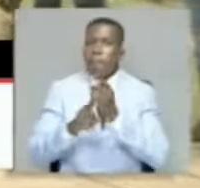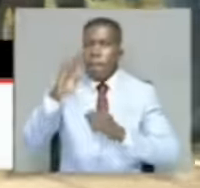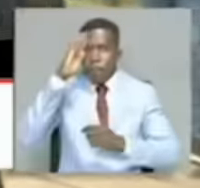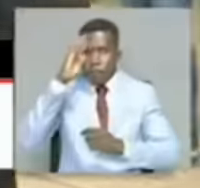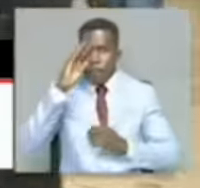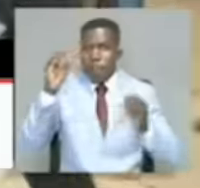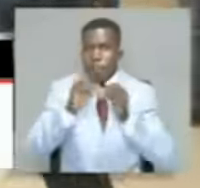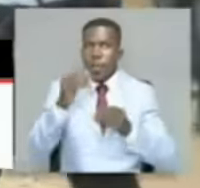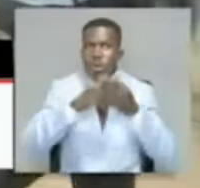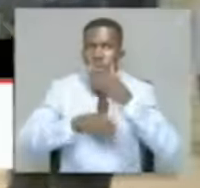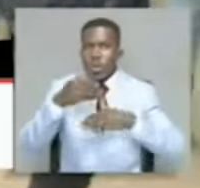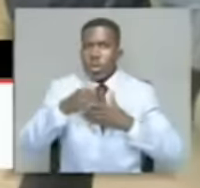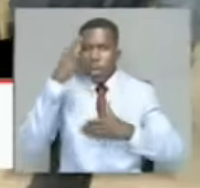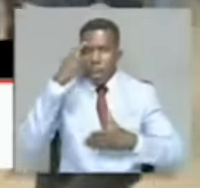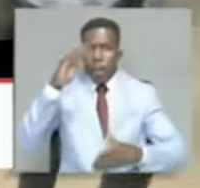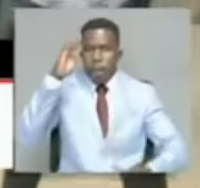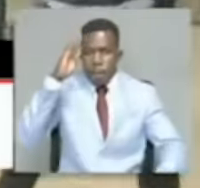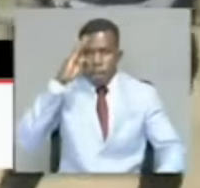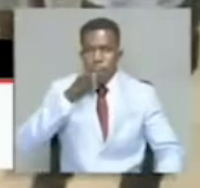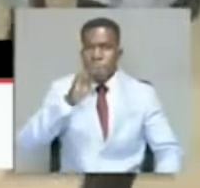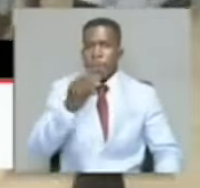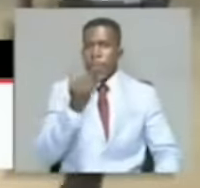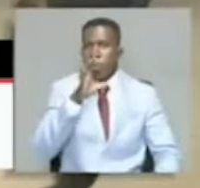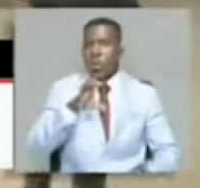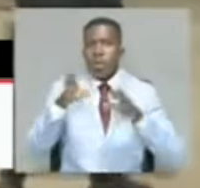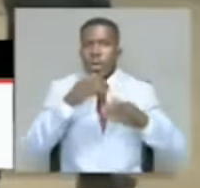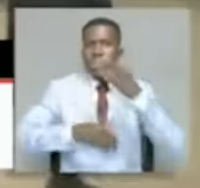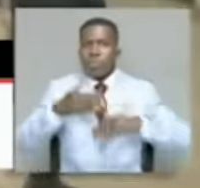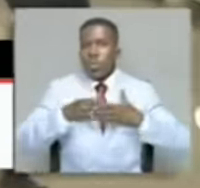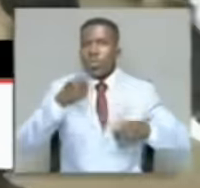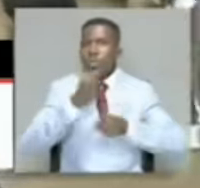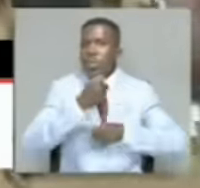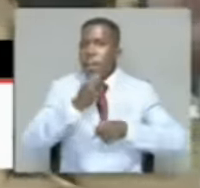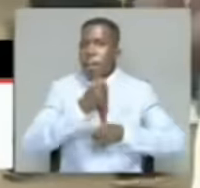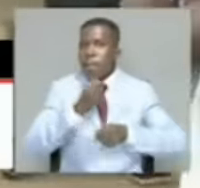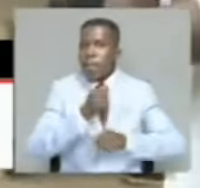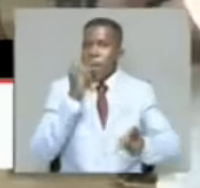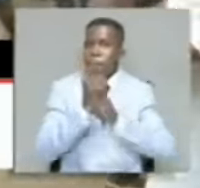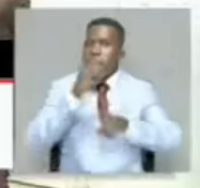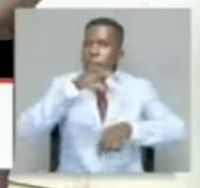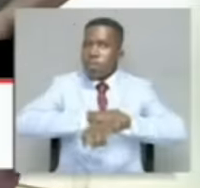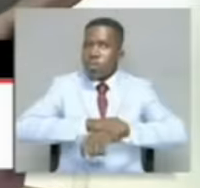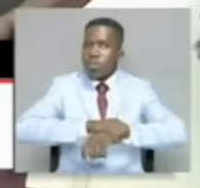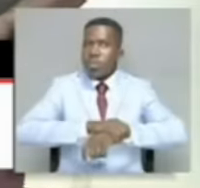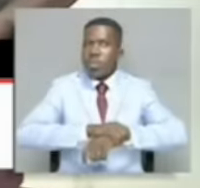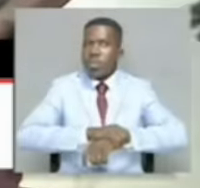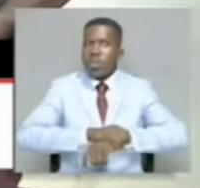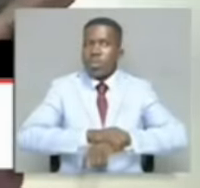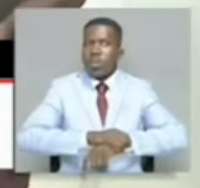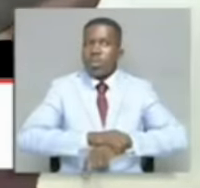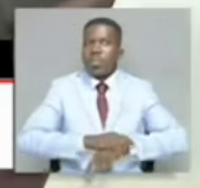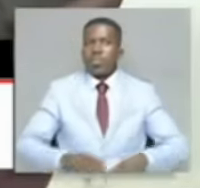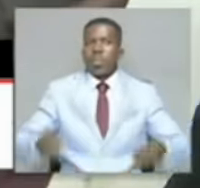crimes perfeitos, o SIC mobilizou todos os seus recursos e homens especializados e os deteve.